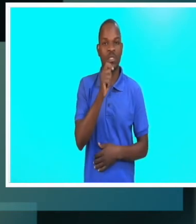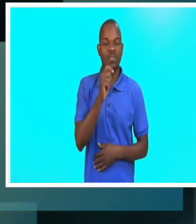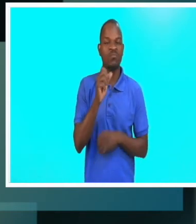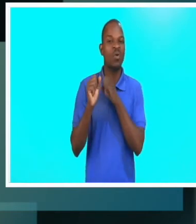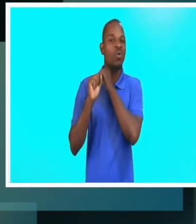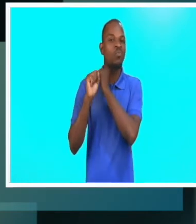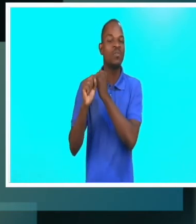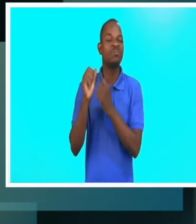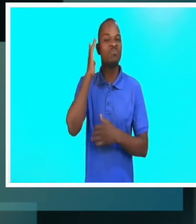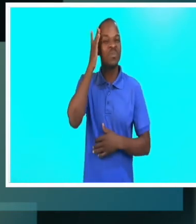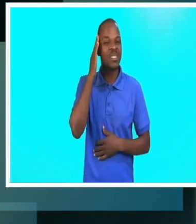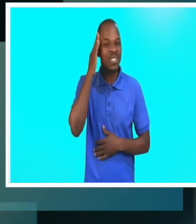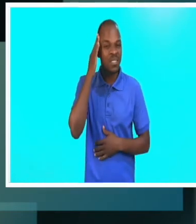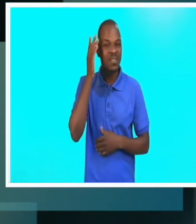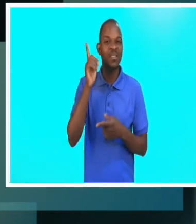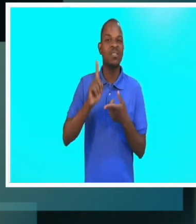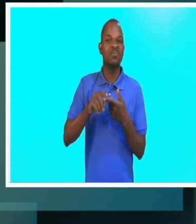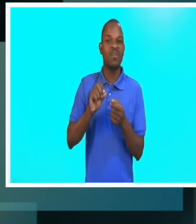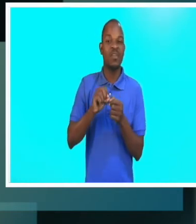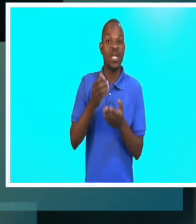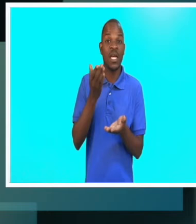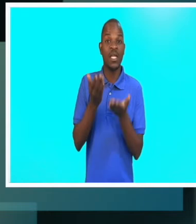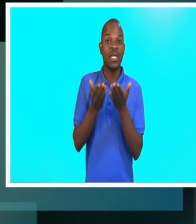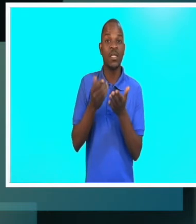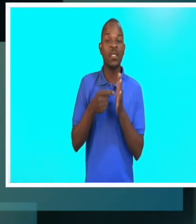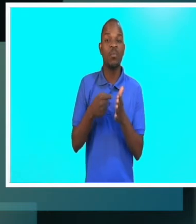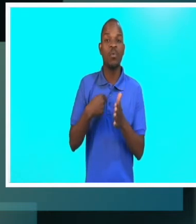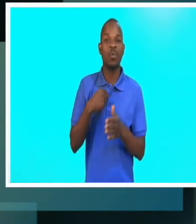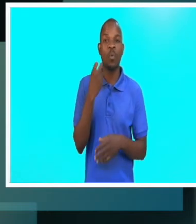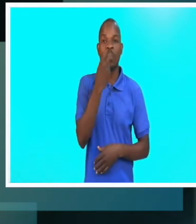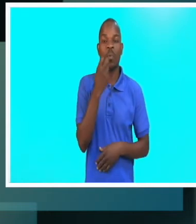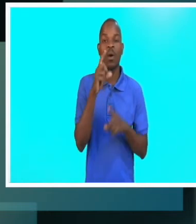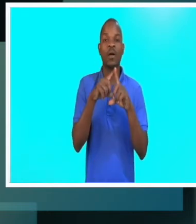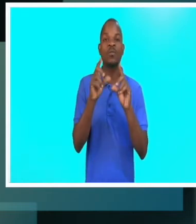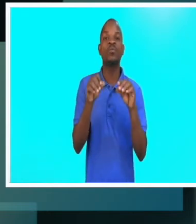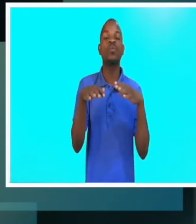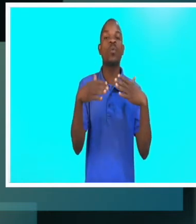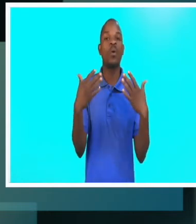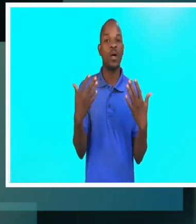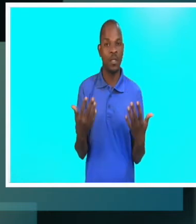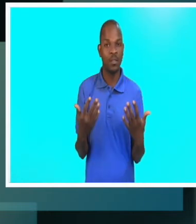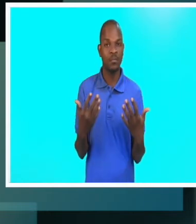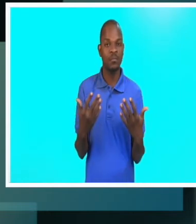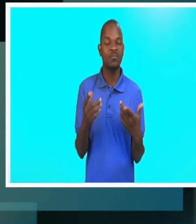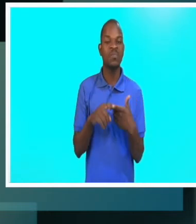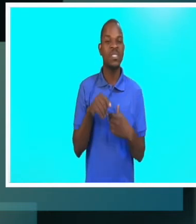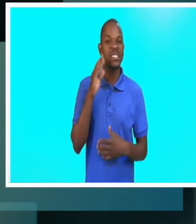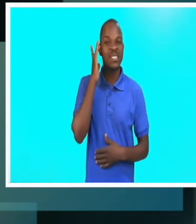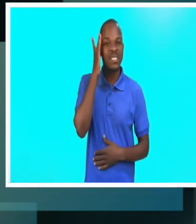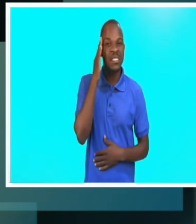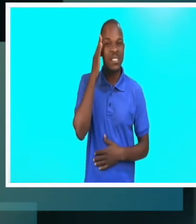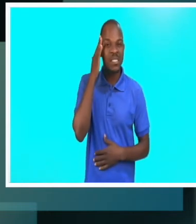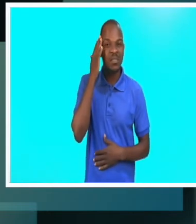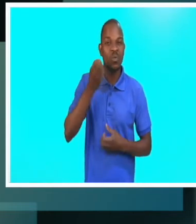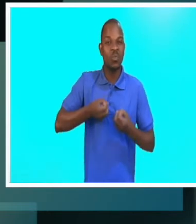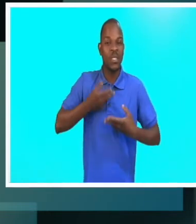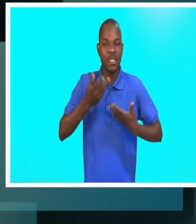jornalismo, obriga para você pensar, analisar o que você está a falar. E, ao mesmo tempo, raciocinar,